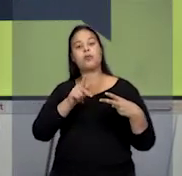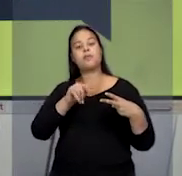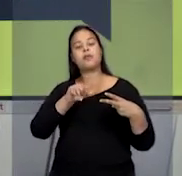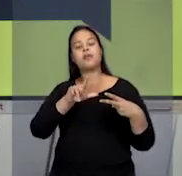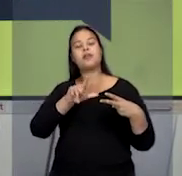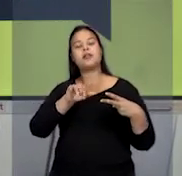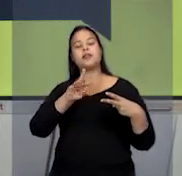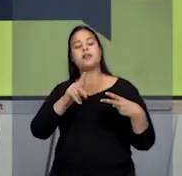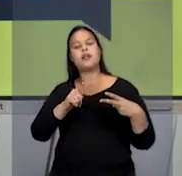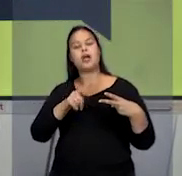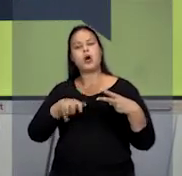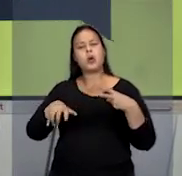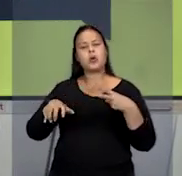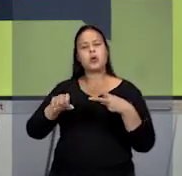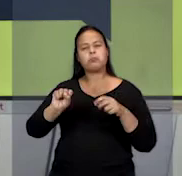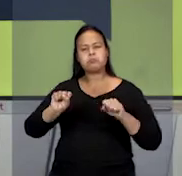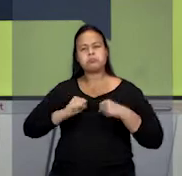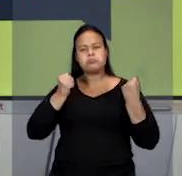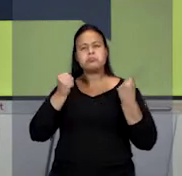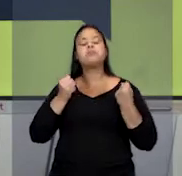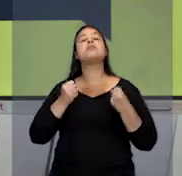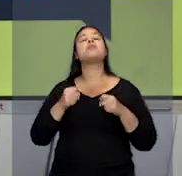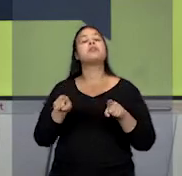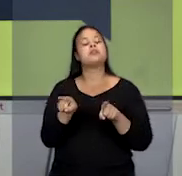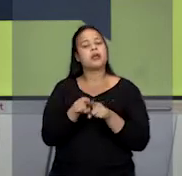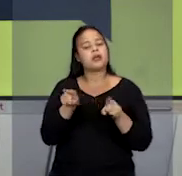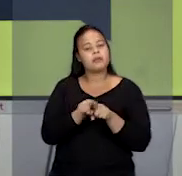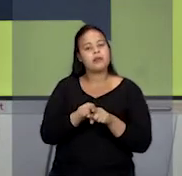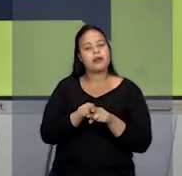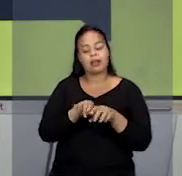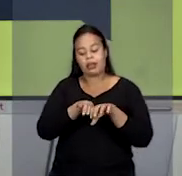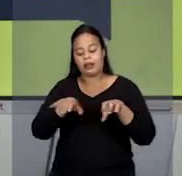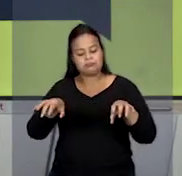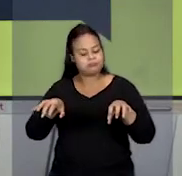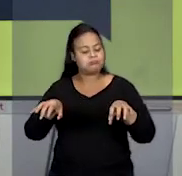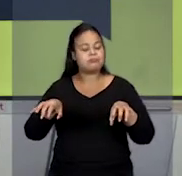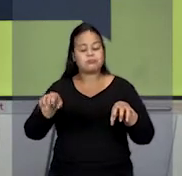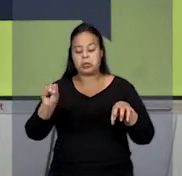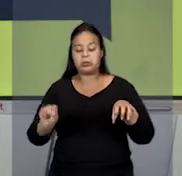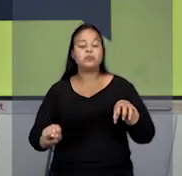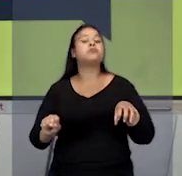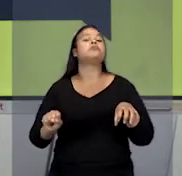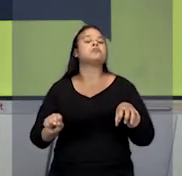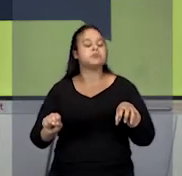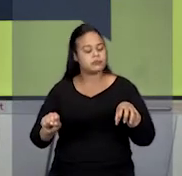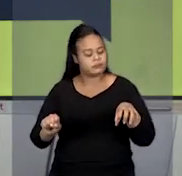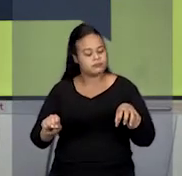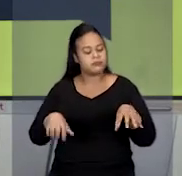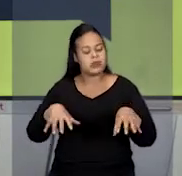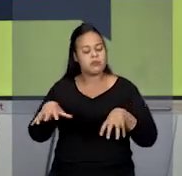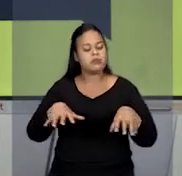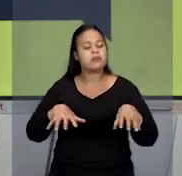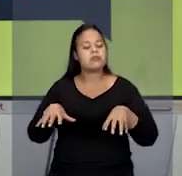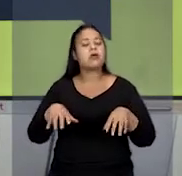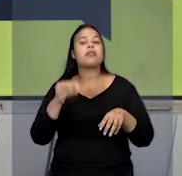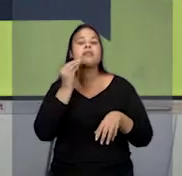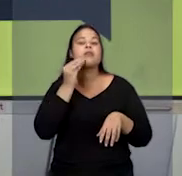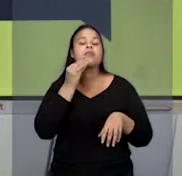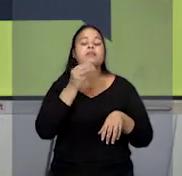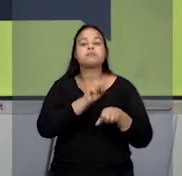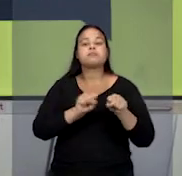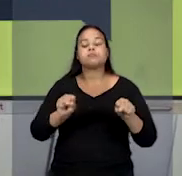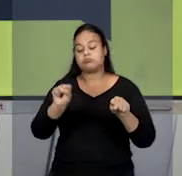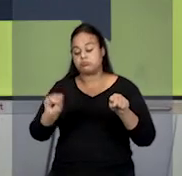dos Farrapos, que também é um movimento de emancipação do sul. Tá? Esse movimento tenta separar o sul